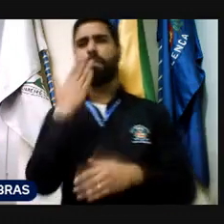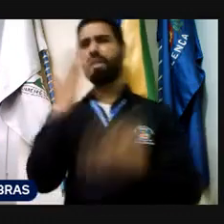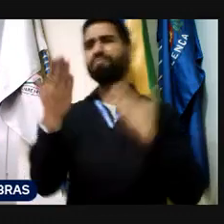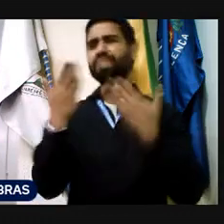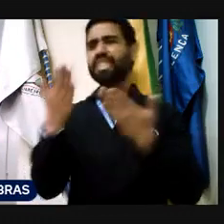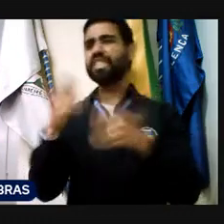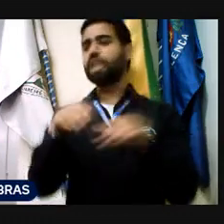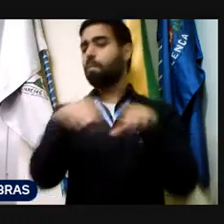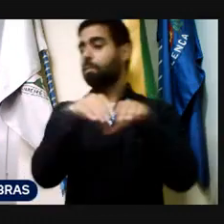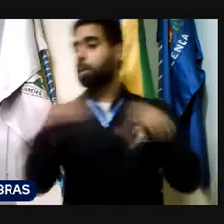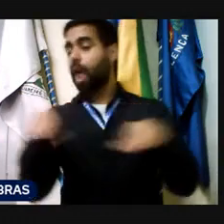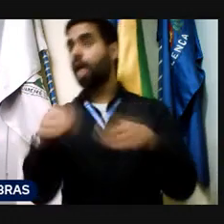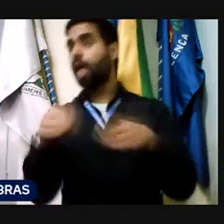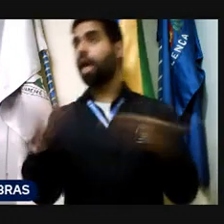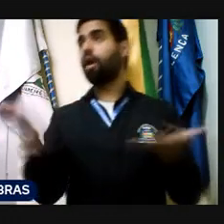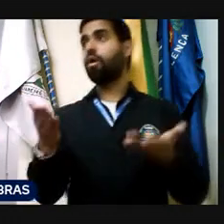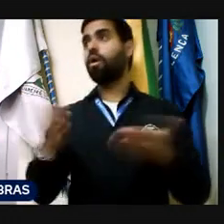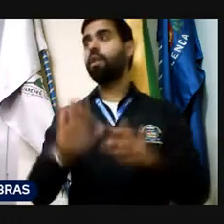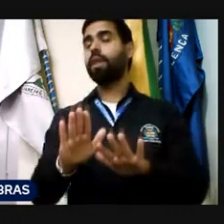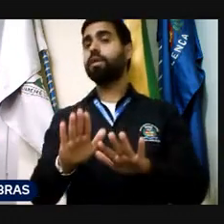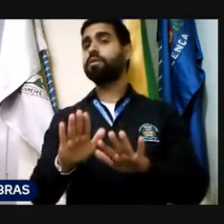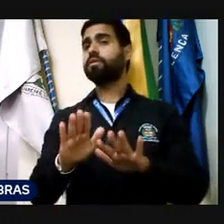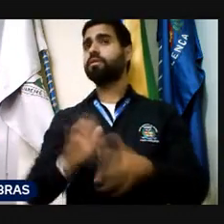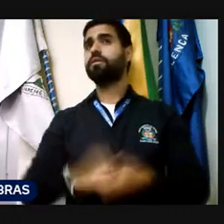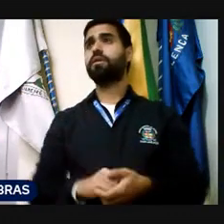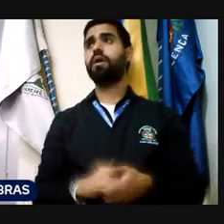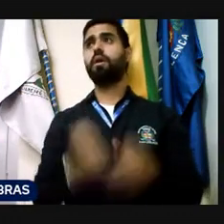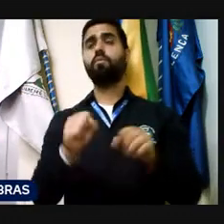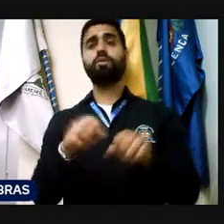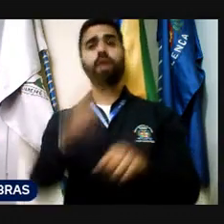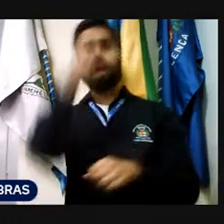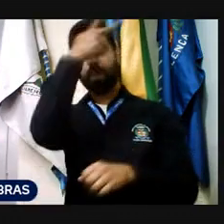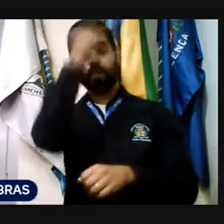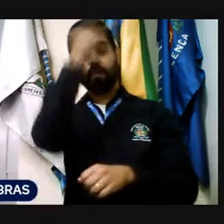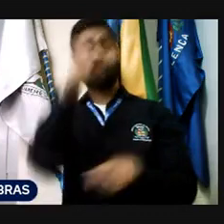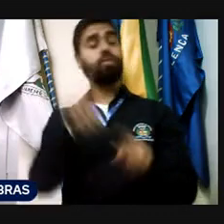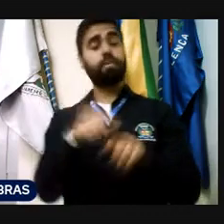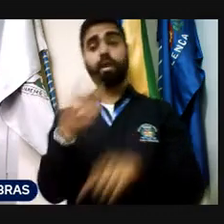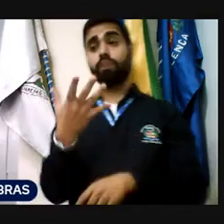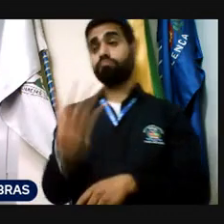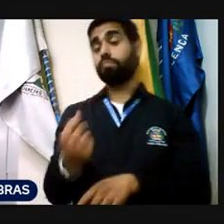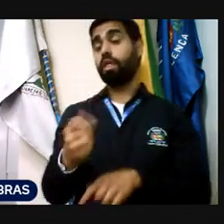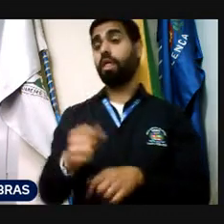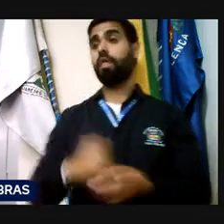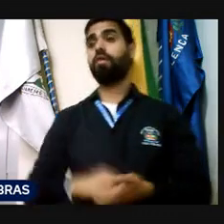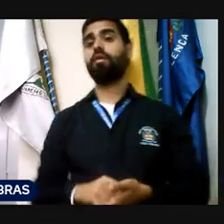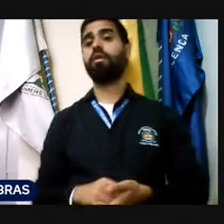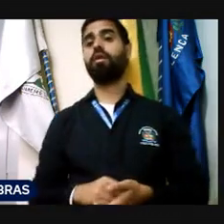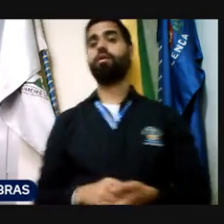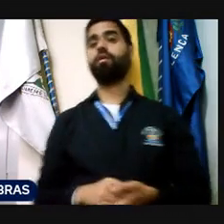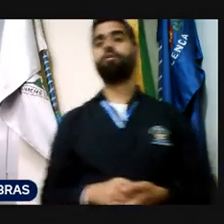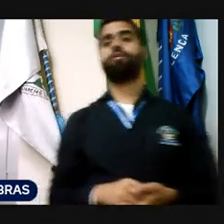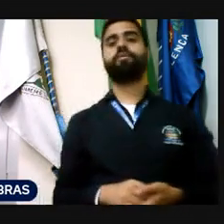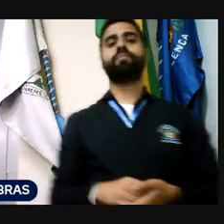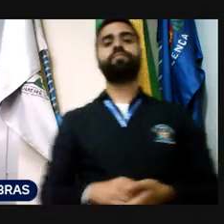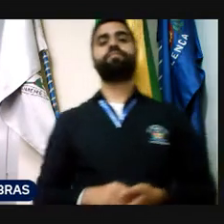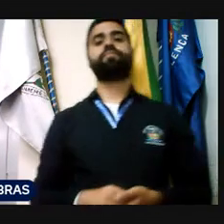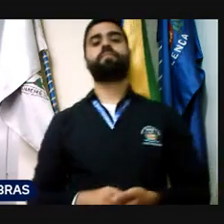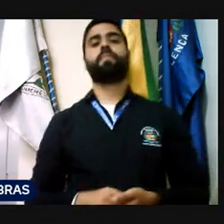ó. Acho que, de repente, a prefeitura tinha que assumir isso também, porque aquilo, na verdade, é um